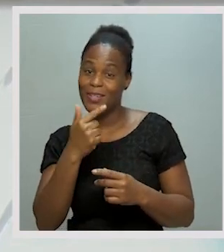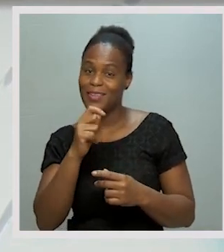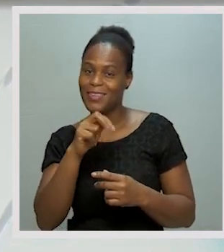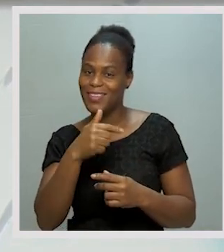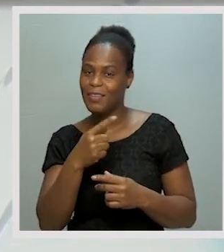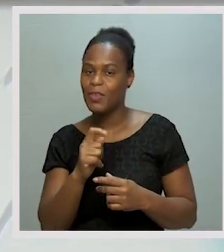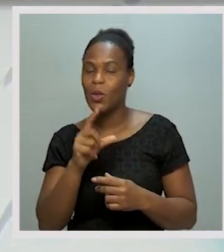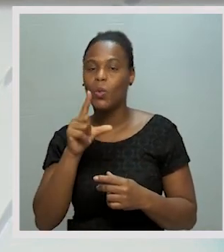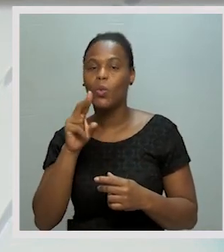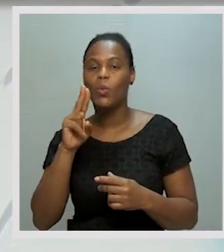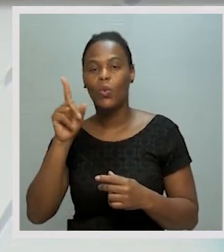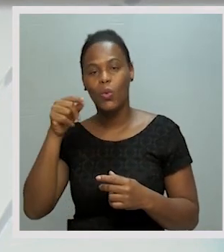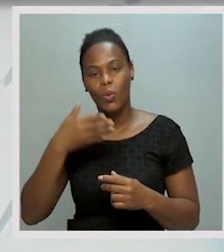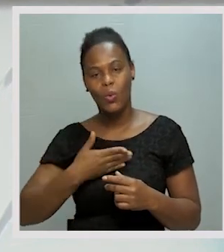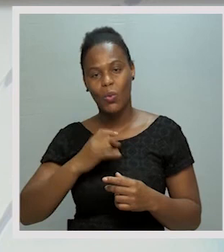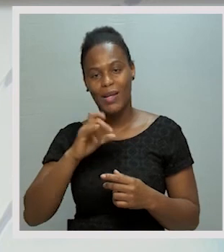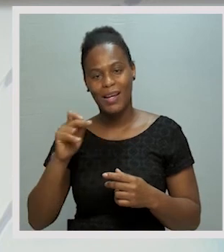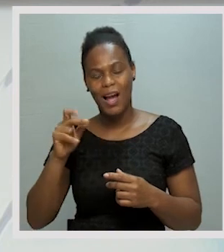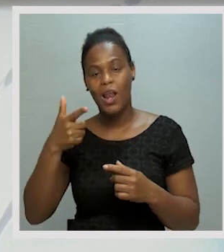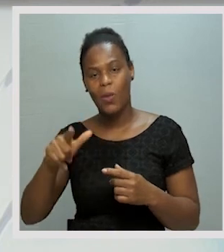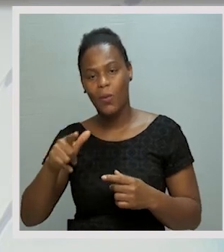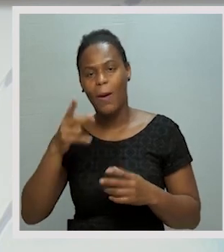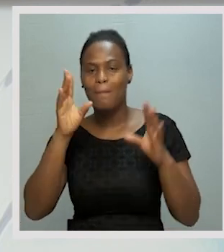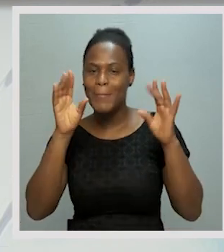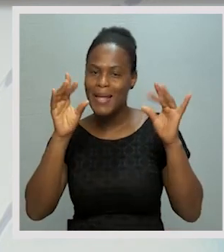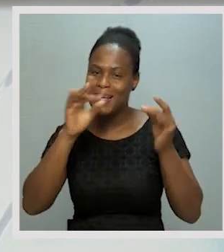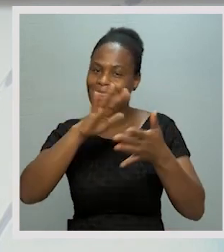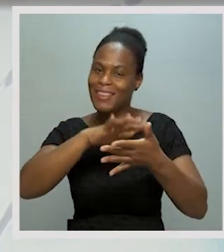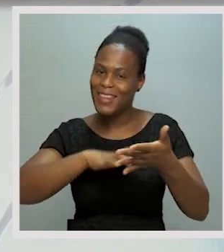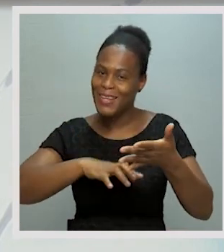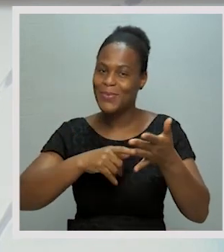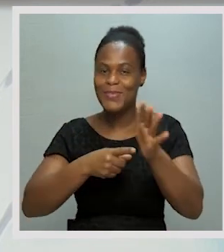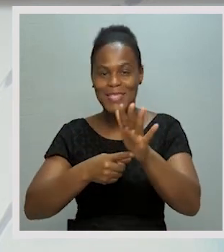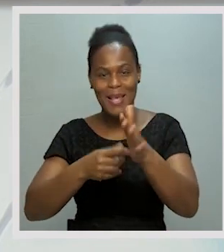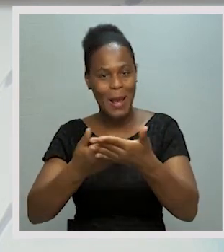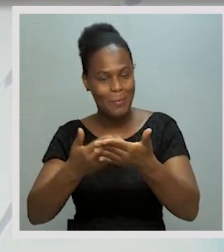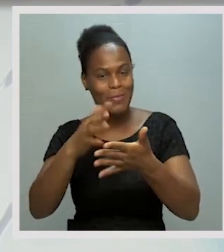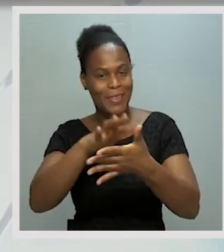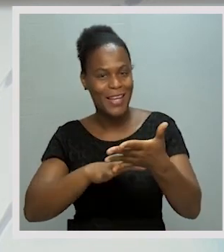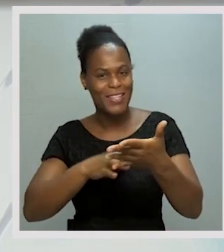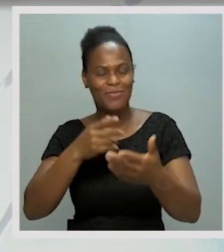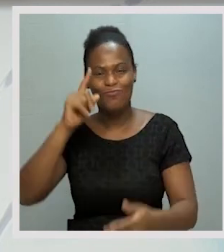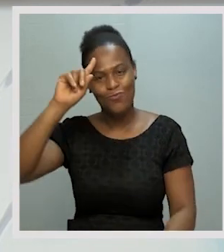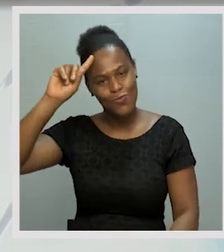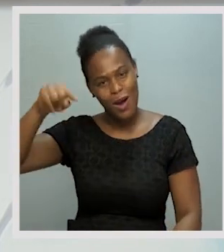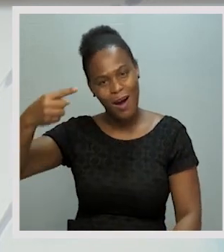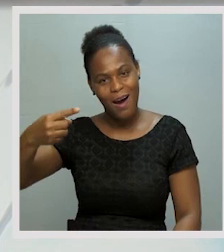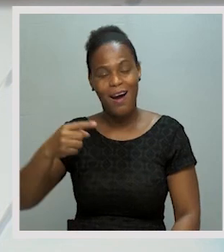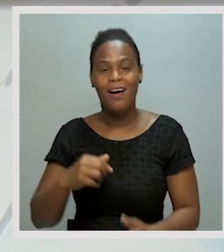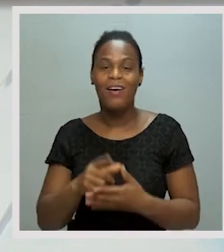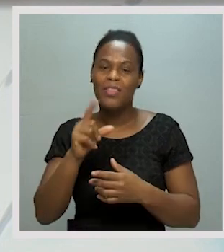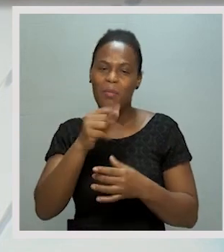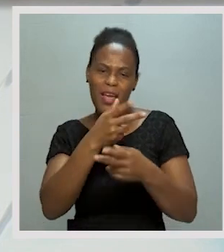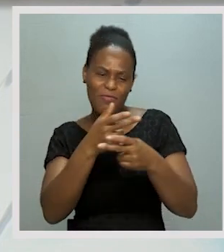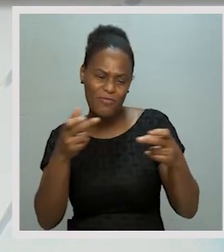língua, brincamos um pouquinho com os textos, não é? Dei exemplos de textos, adivinhas e provérbios,